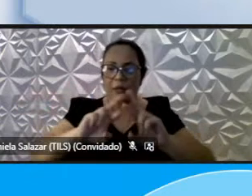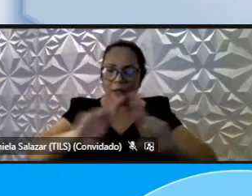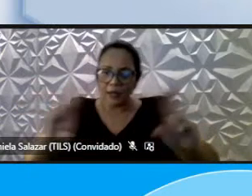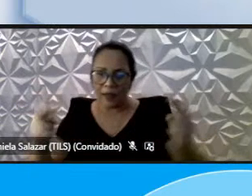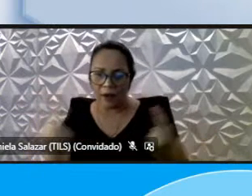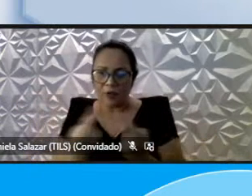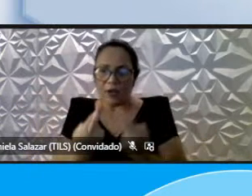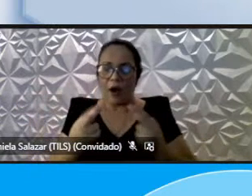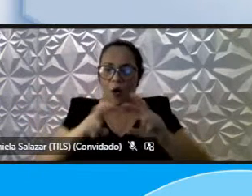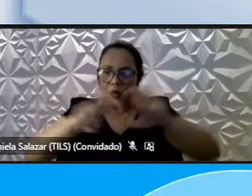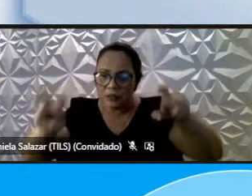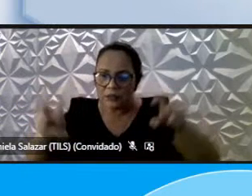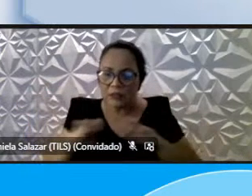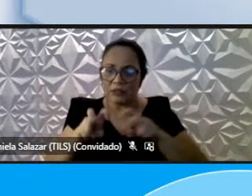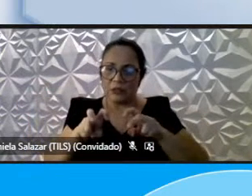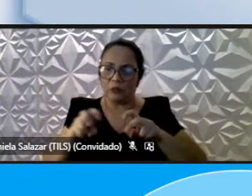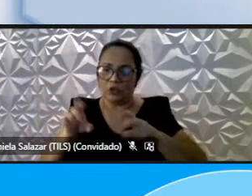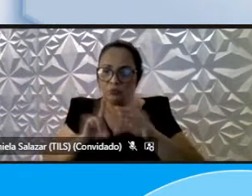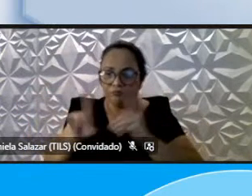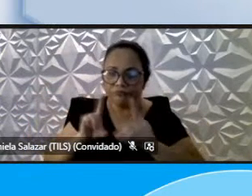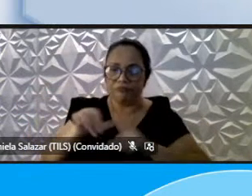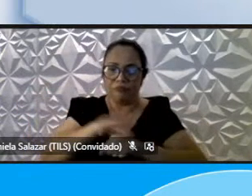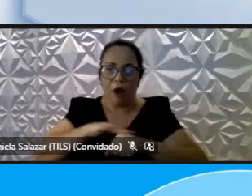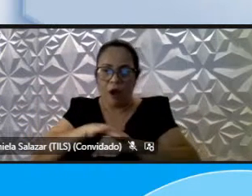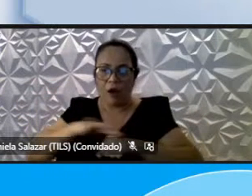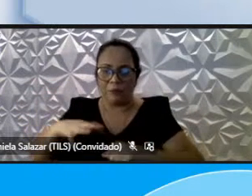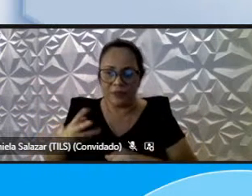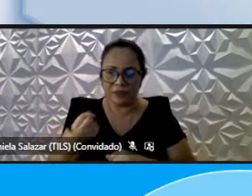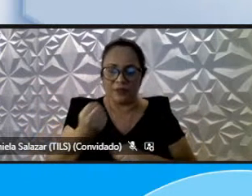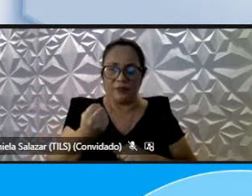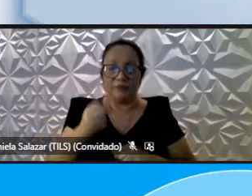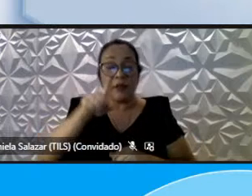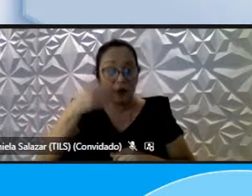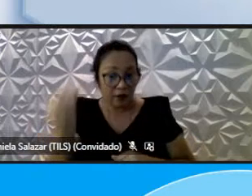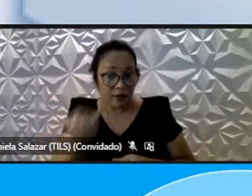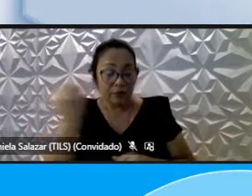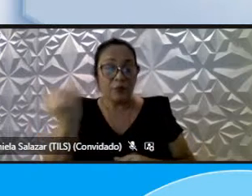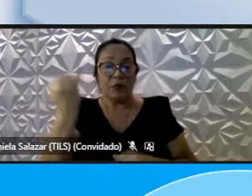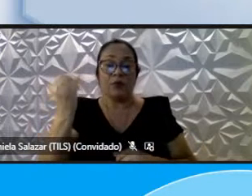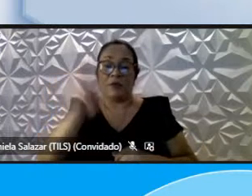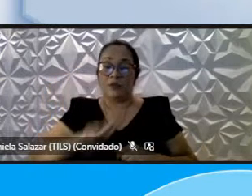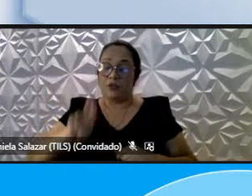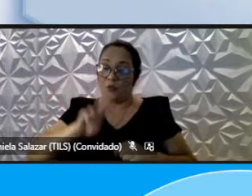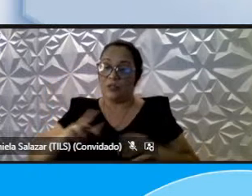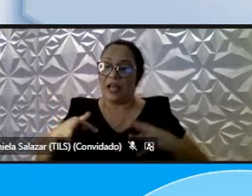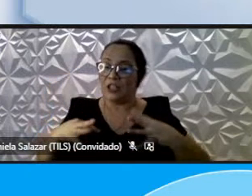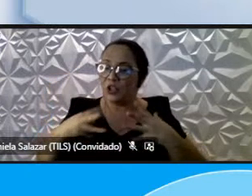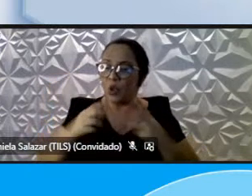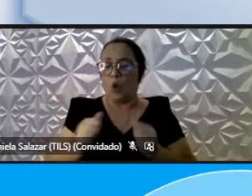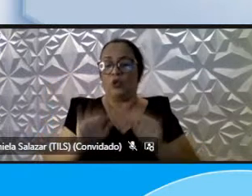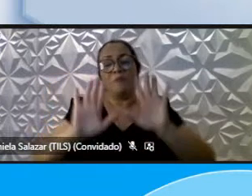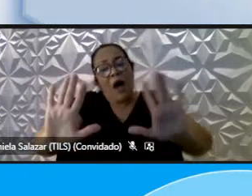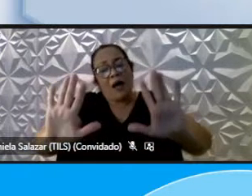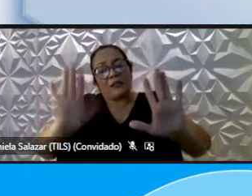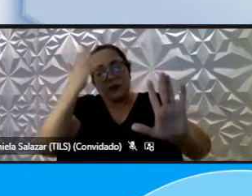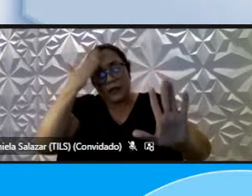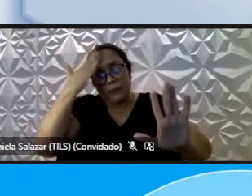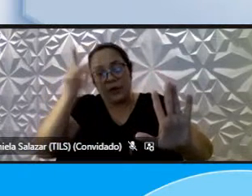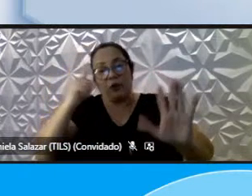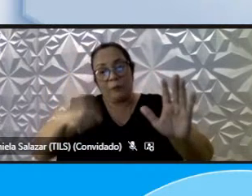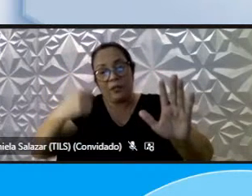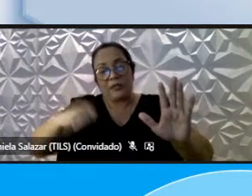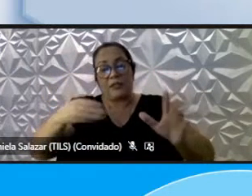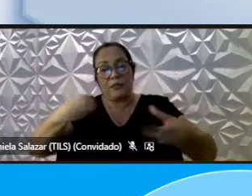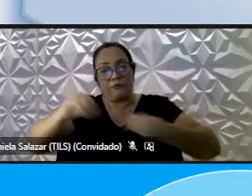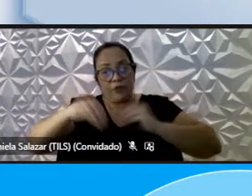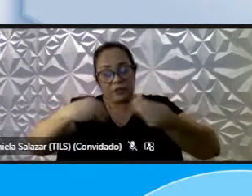important to use all of them flexibly. E é importante usar todos de uma forma flexível. Okay,